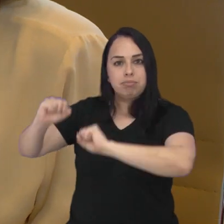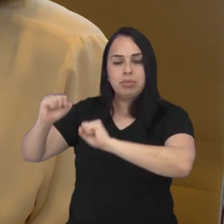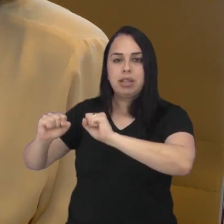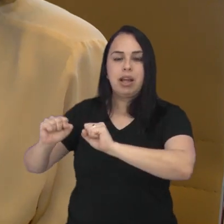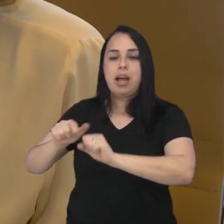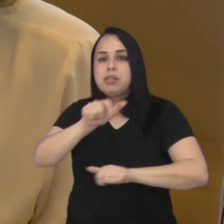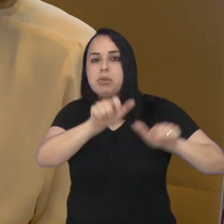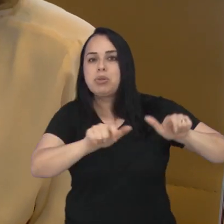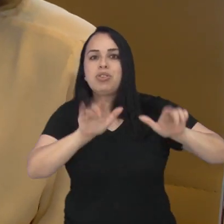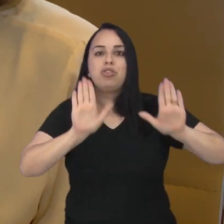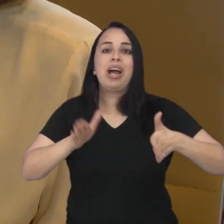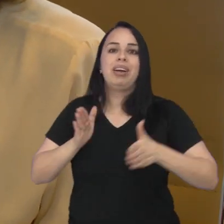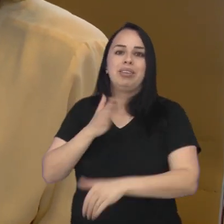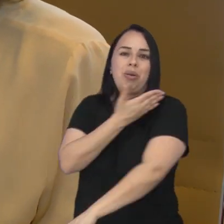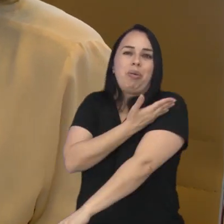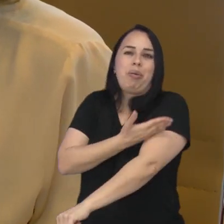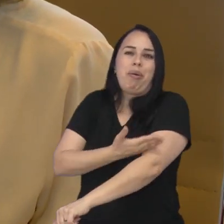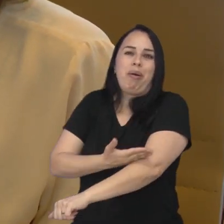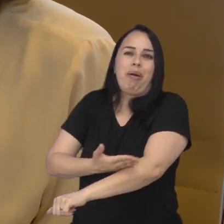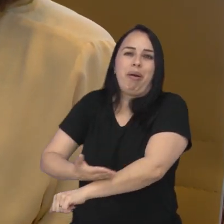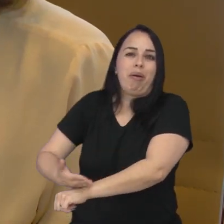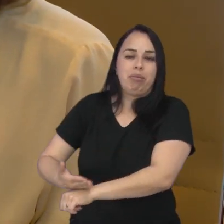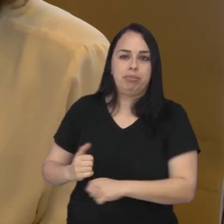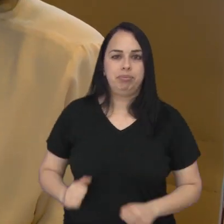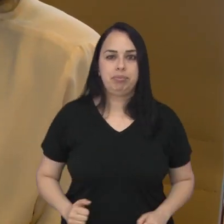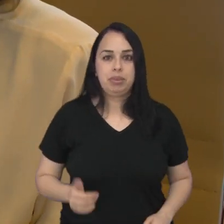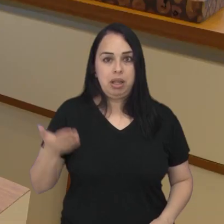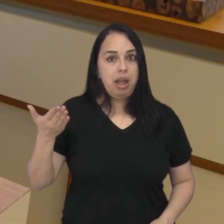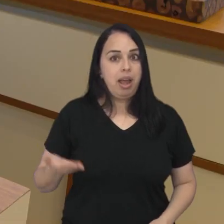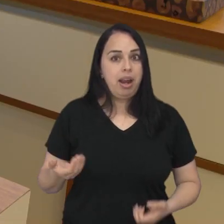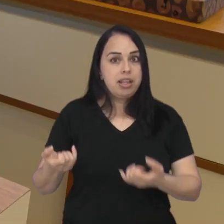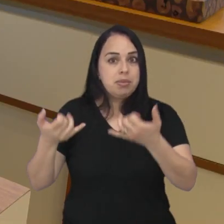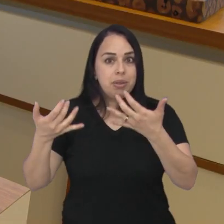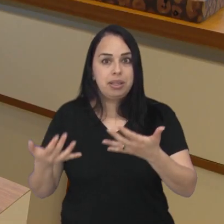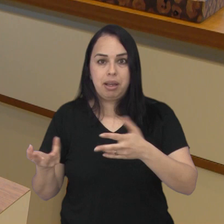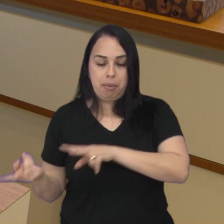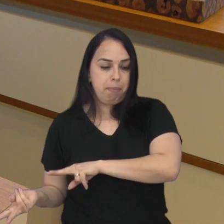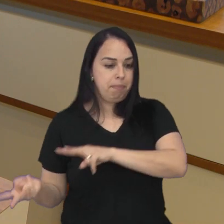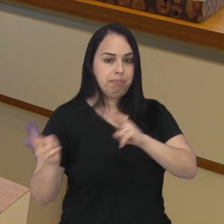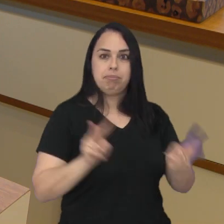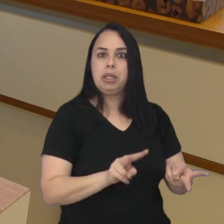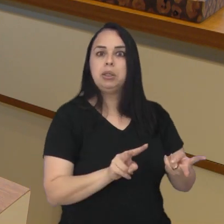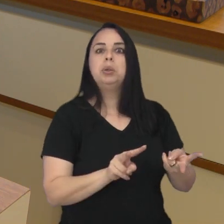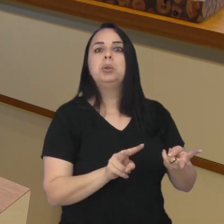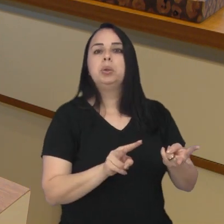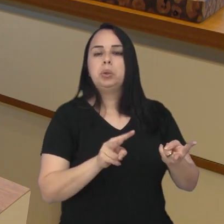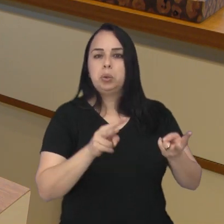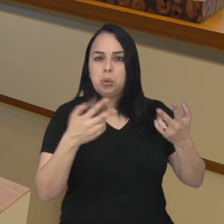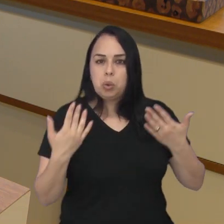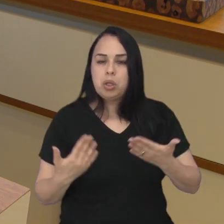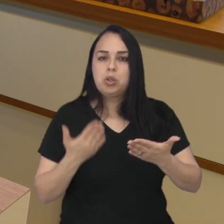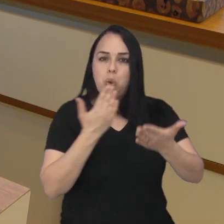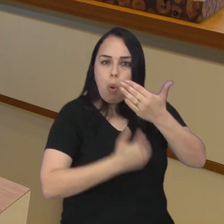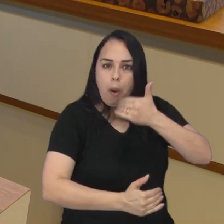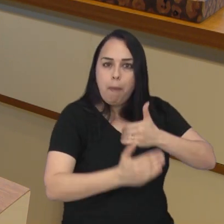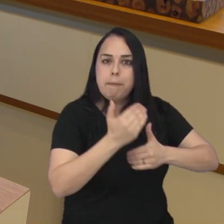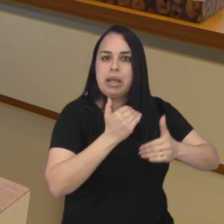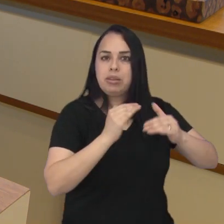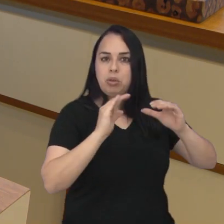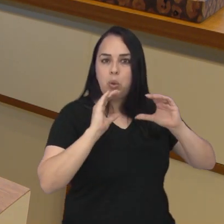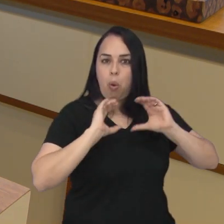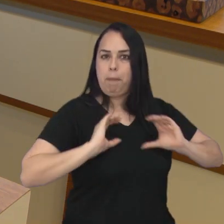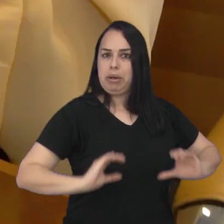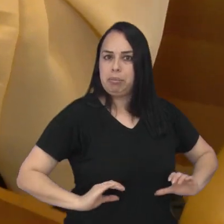na história de muitas pessoas há alguns anos. A nutricionista afirma ainda que mudanças significativas